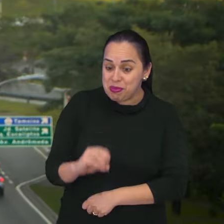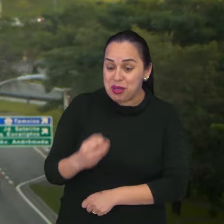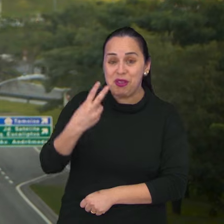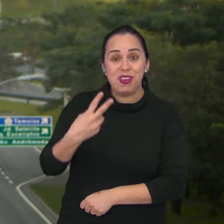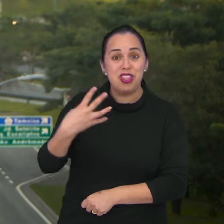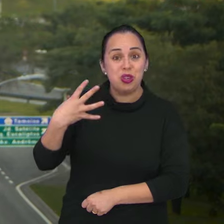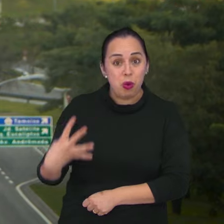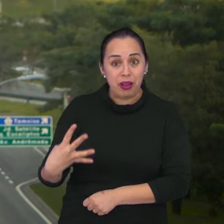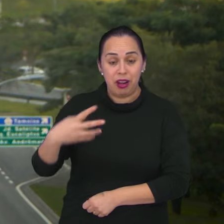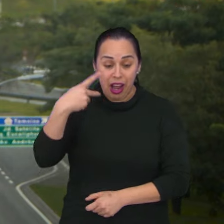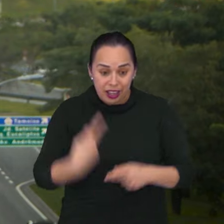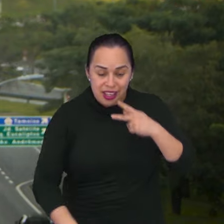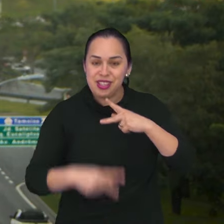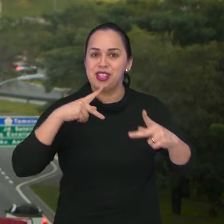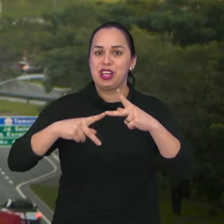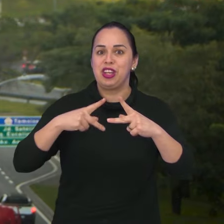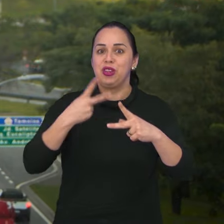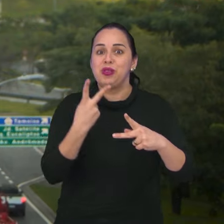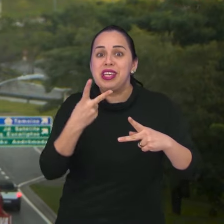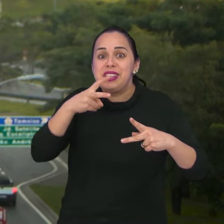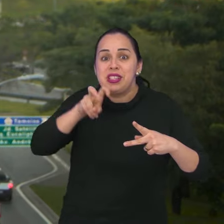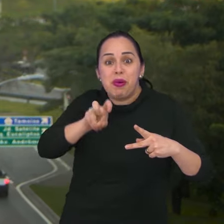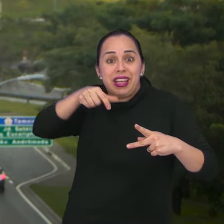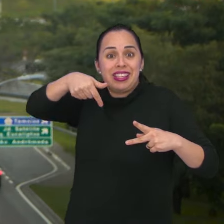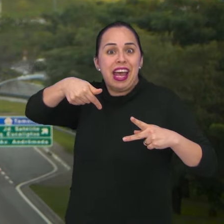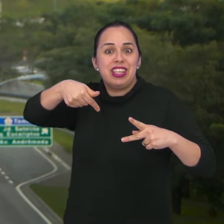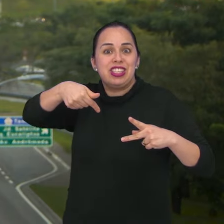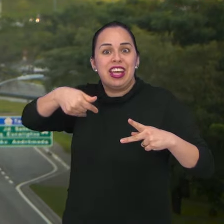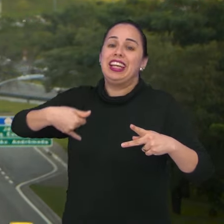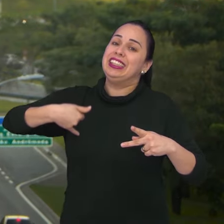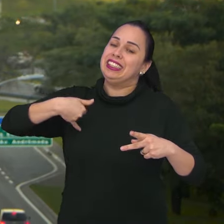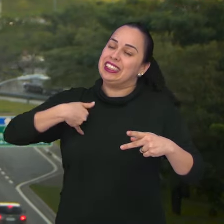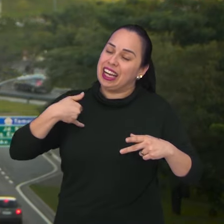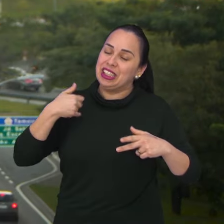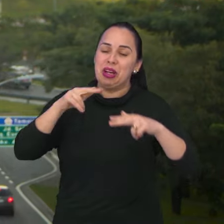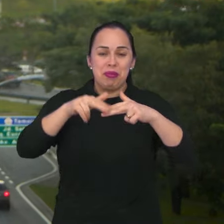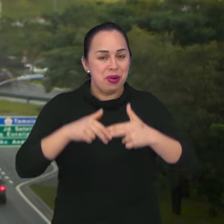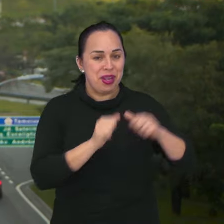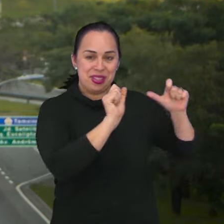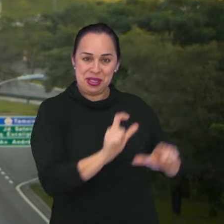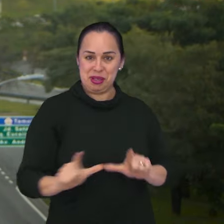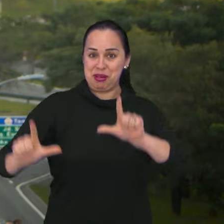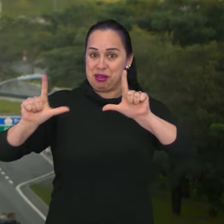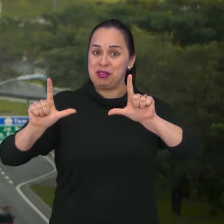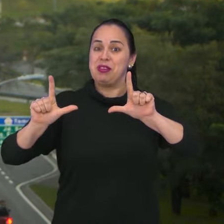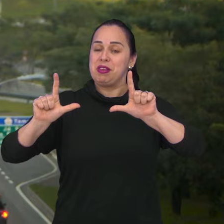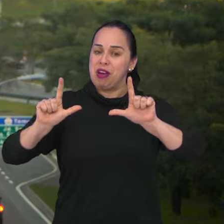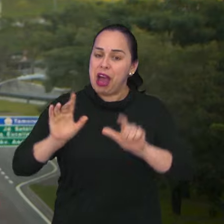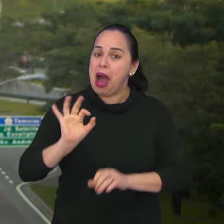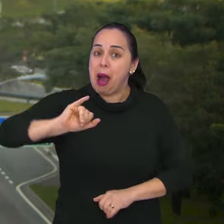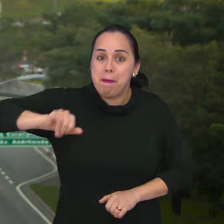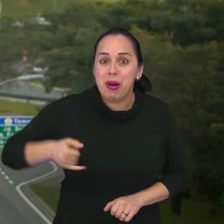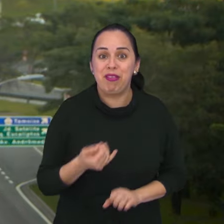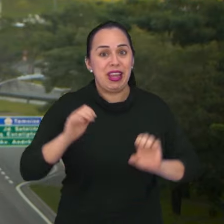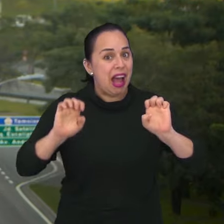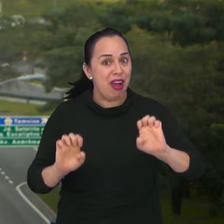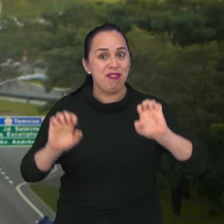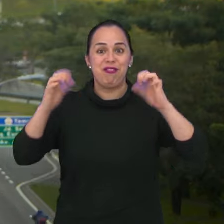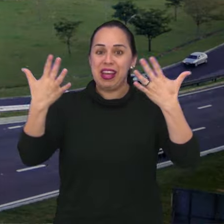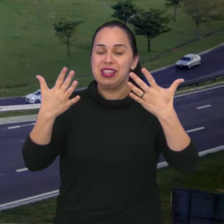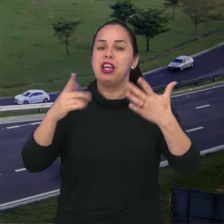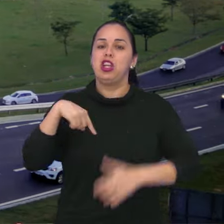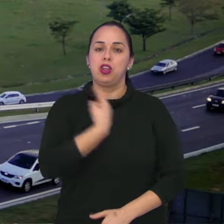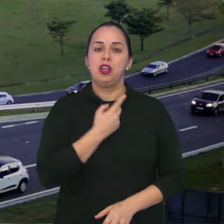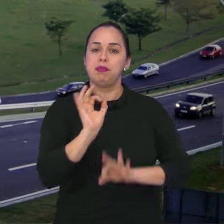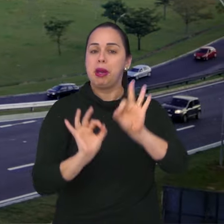2024, São José dos Campos completa 257 anos. E o Entrevistas, é claro, não poderia ficar de fora dessa